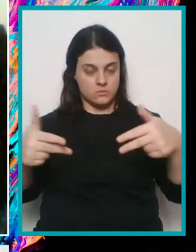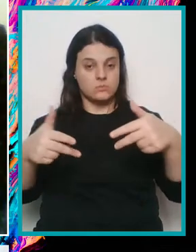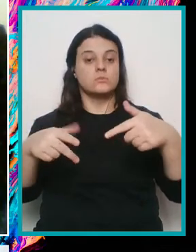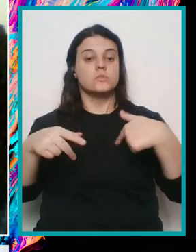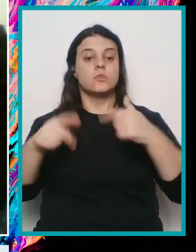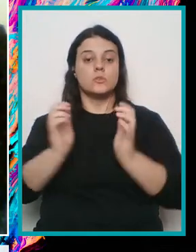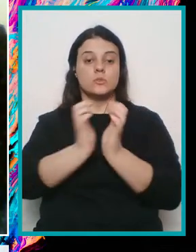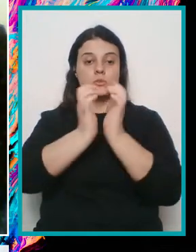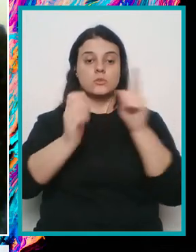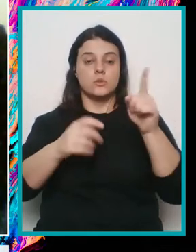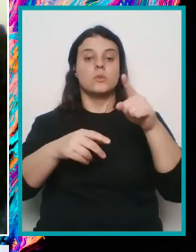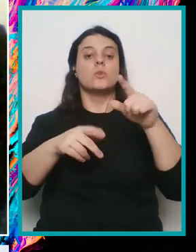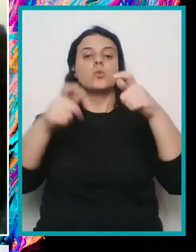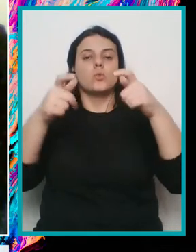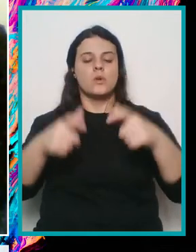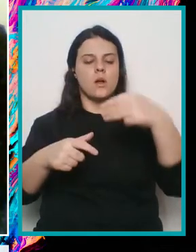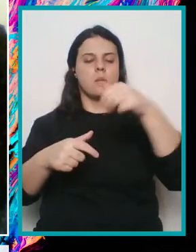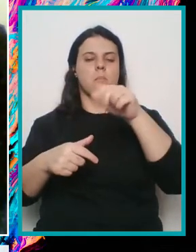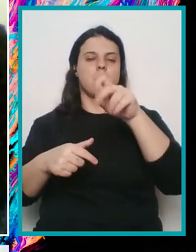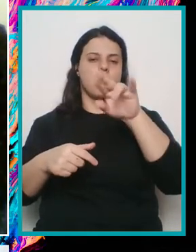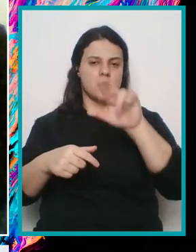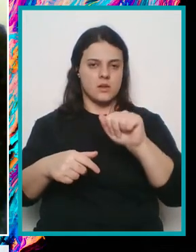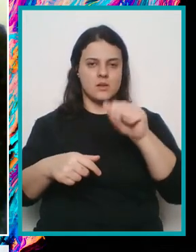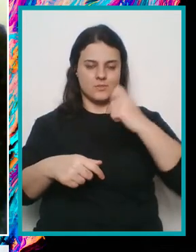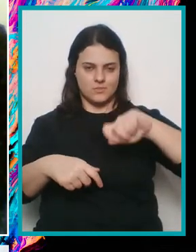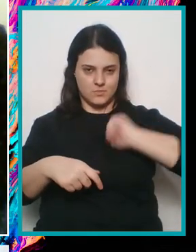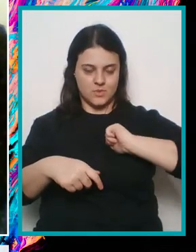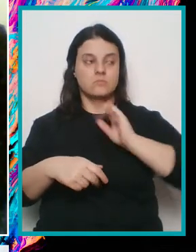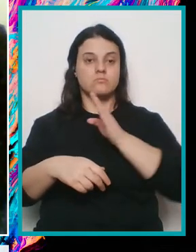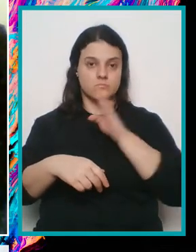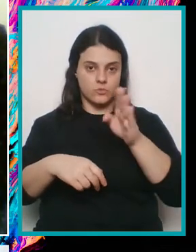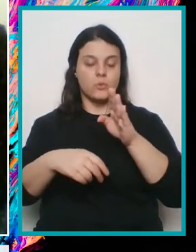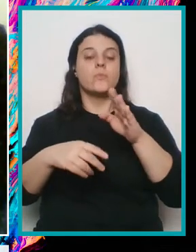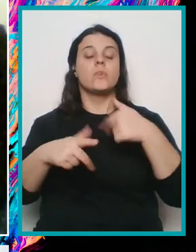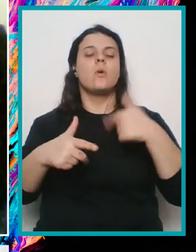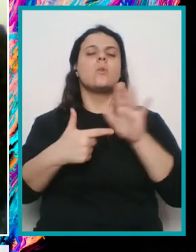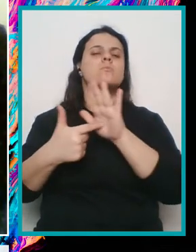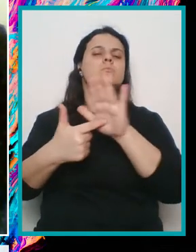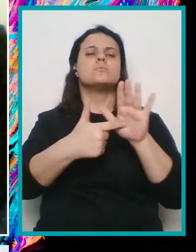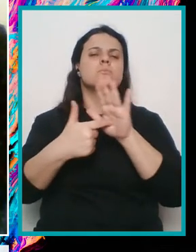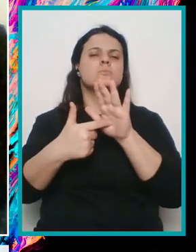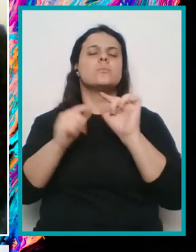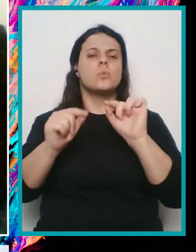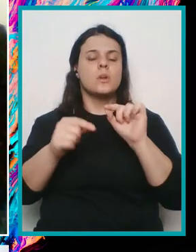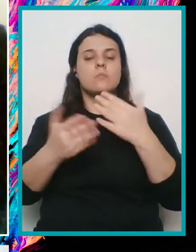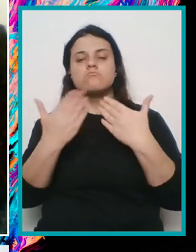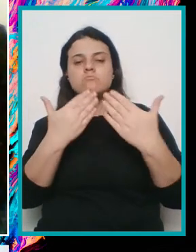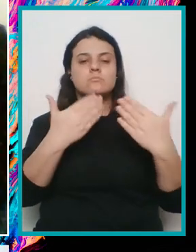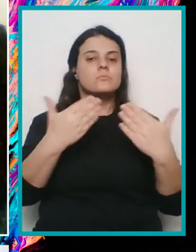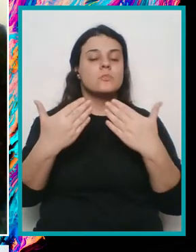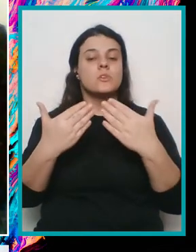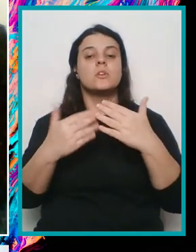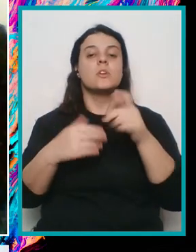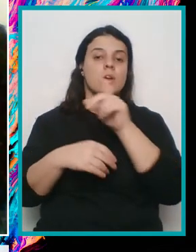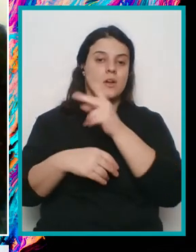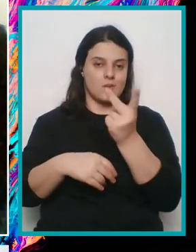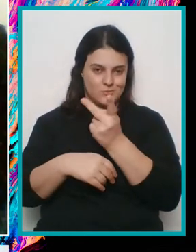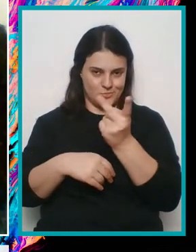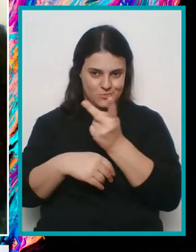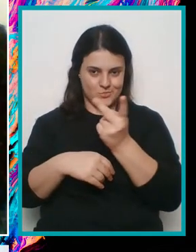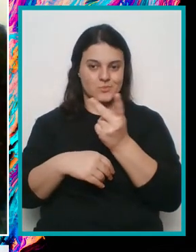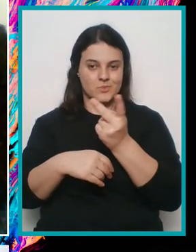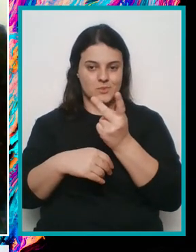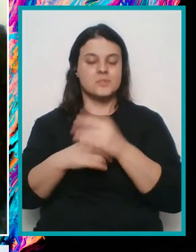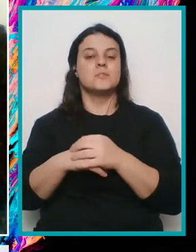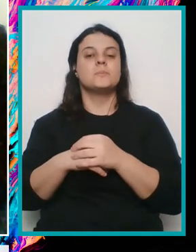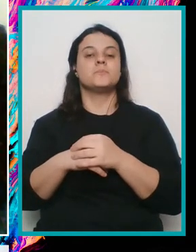integrante da delegação brasileira. A ideia deste painel é ser uma conversa informal, tanto com Vanessa quanto com Paloma,